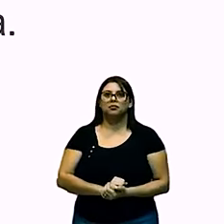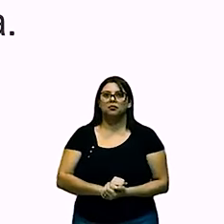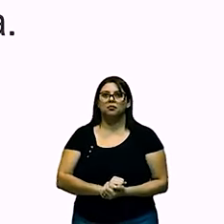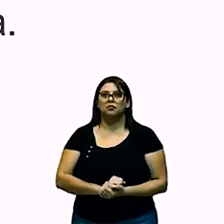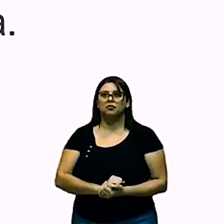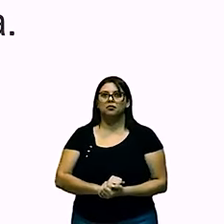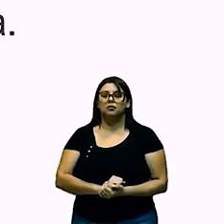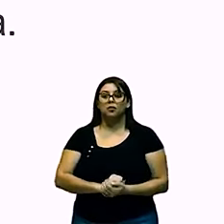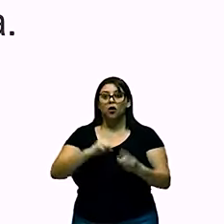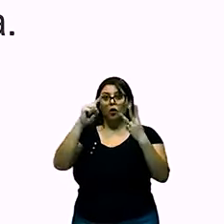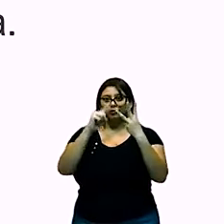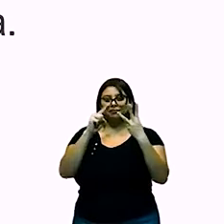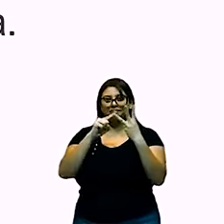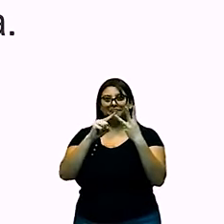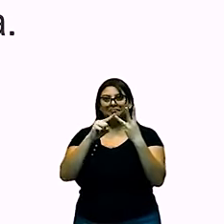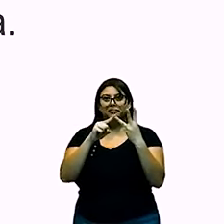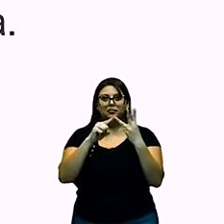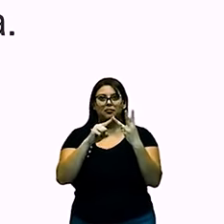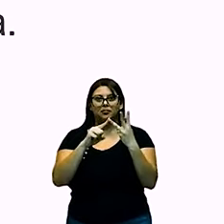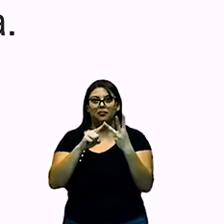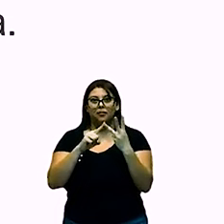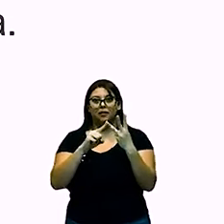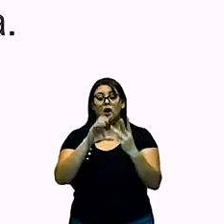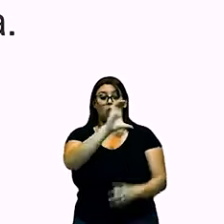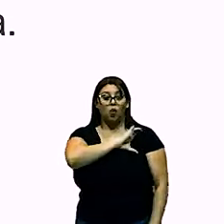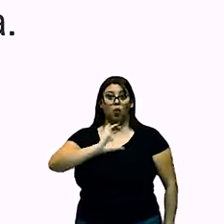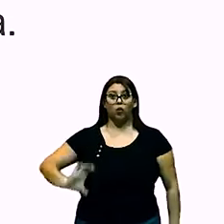pilar, então, somente Cristo.